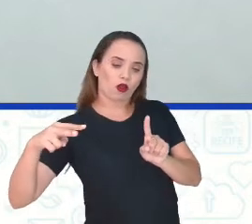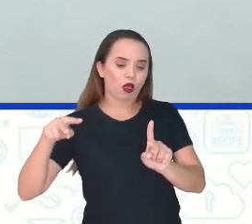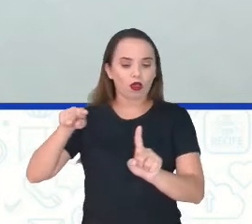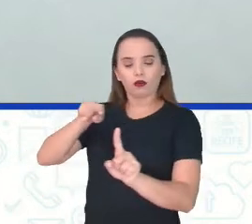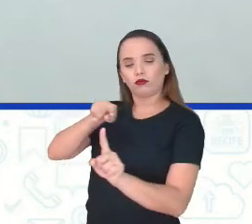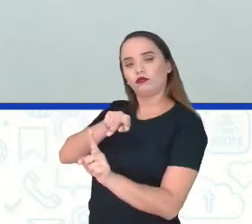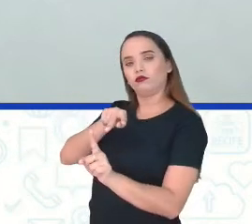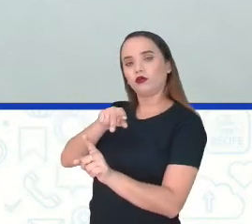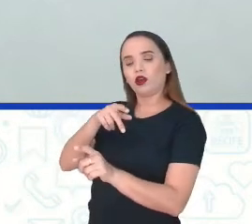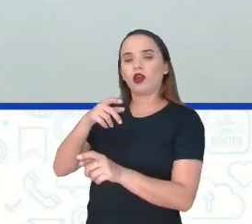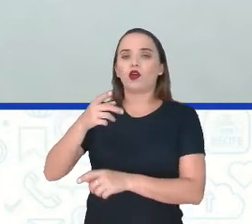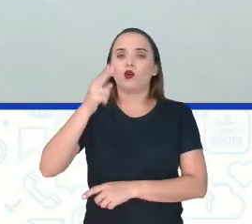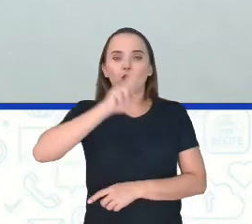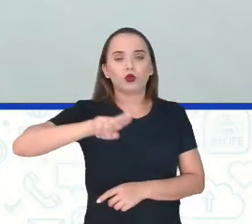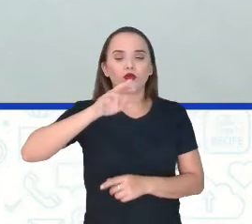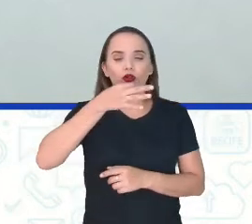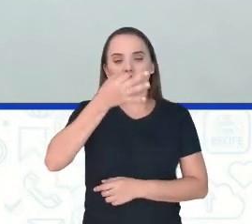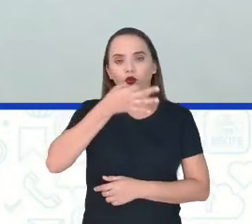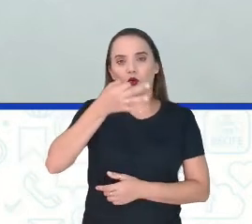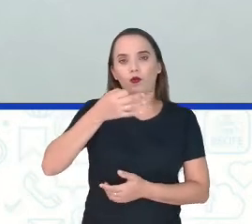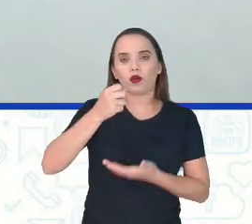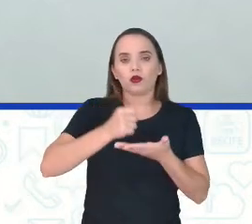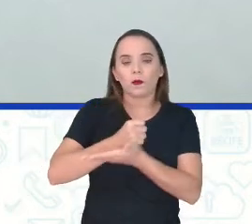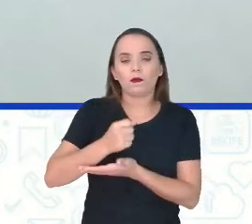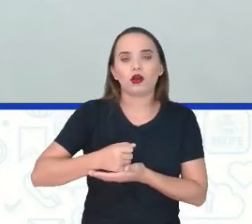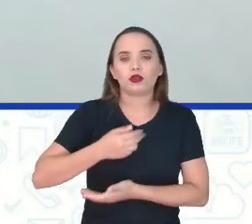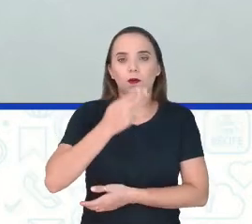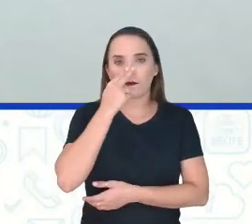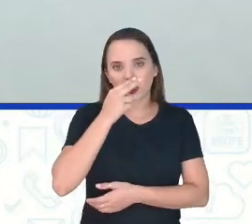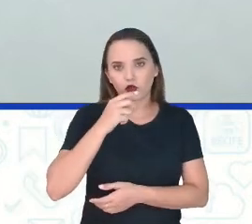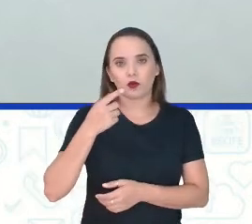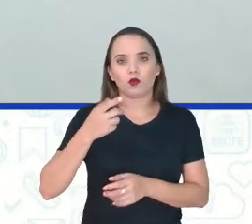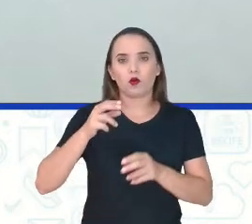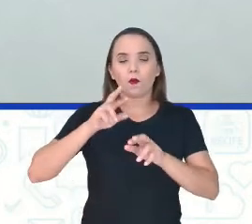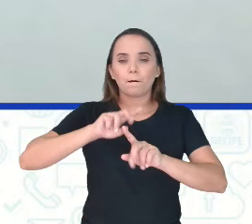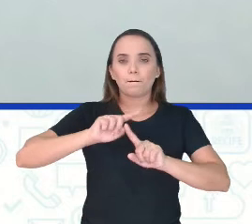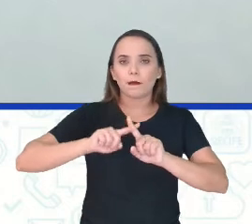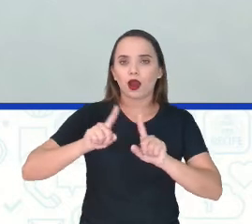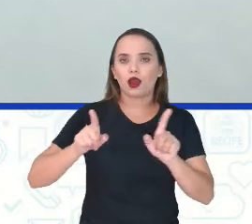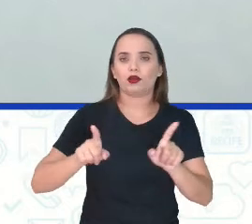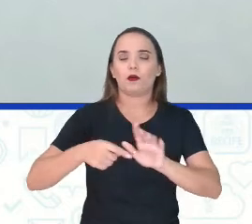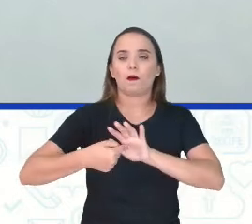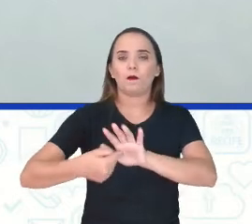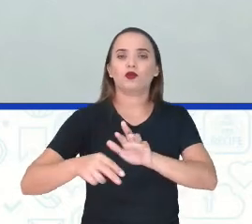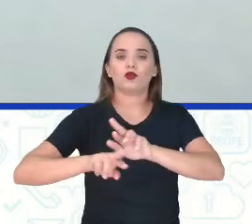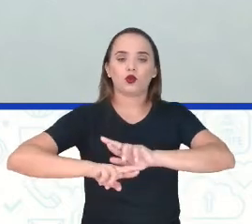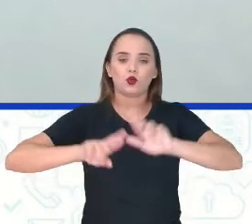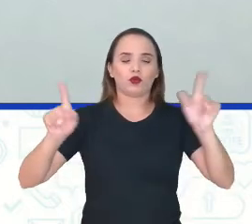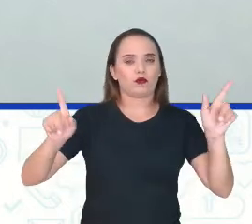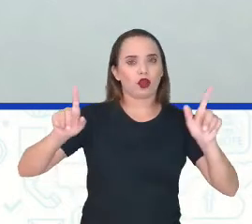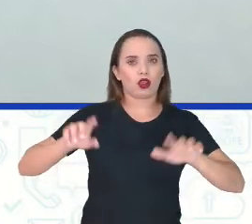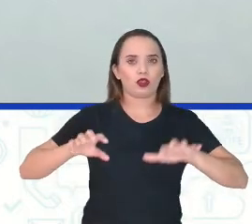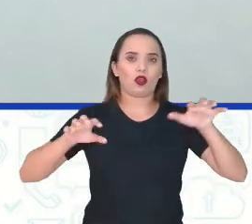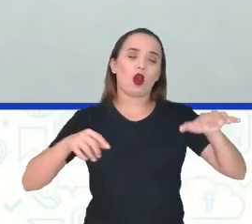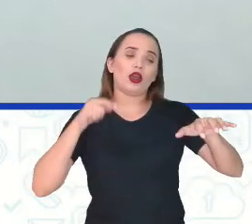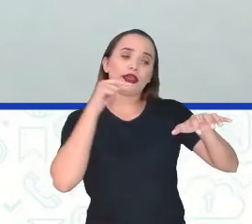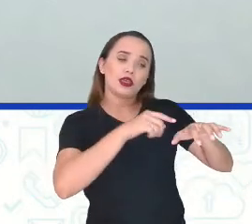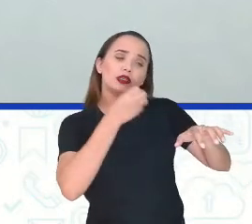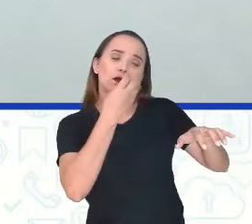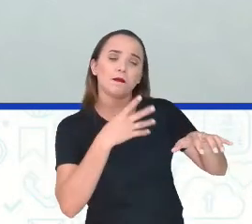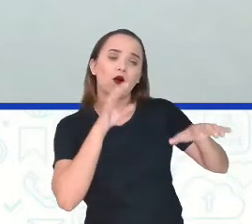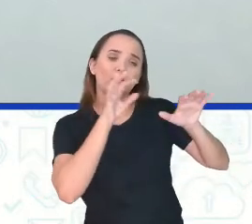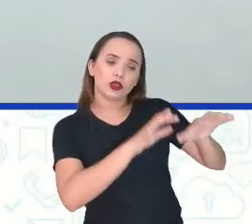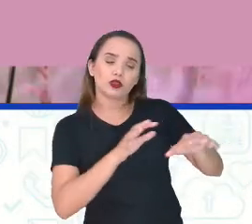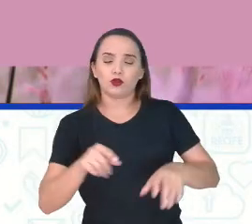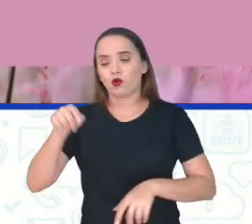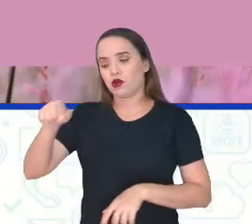argumento, denotando contrastes de opinião. Então você pode dizer, ah, isso aqui é bom por isso aqui é ruim por isso, e você vai desenvolvendo